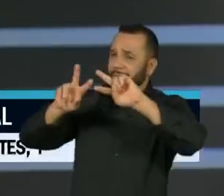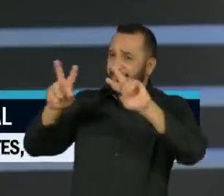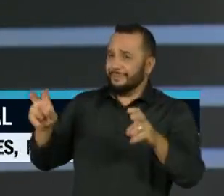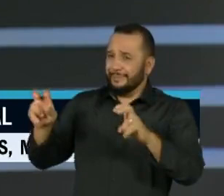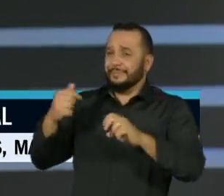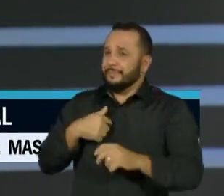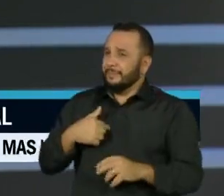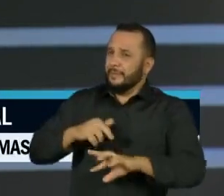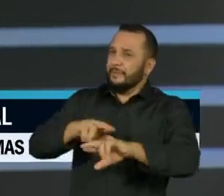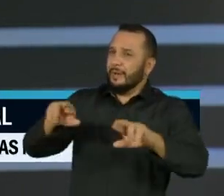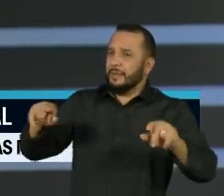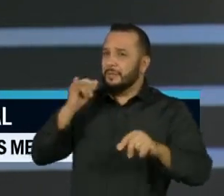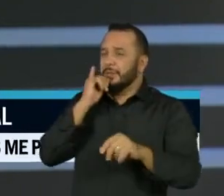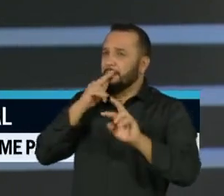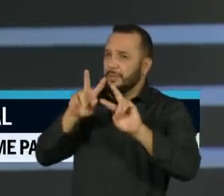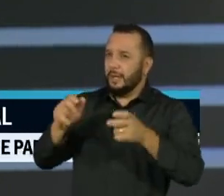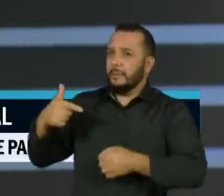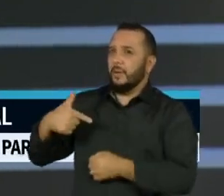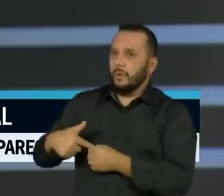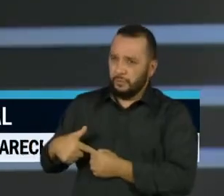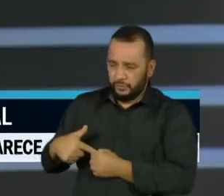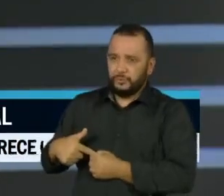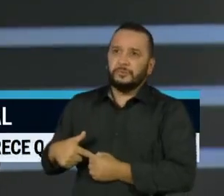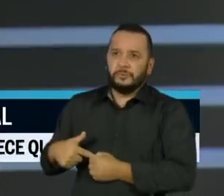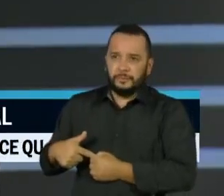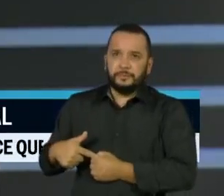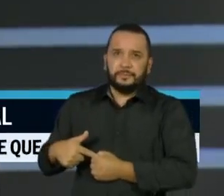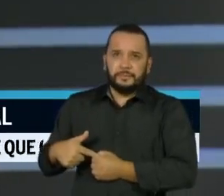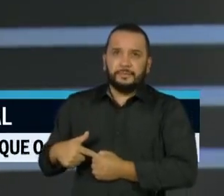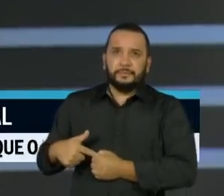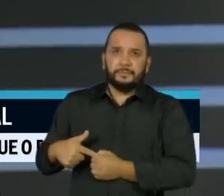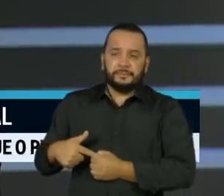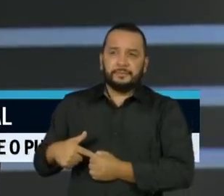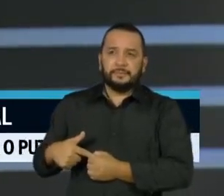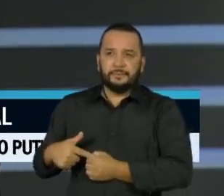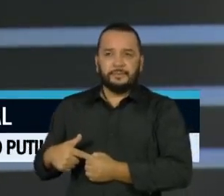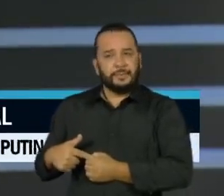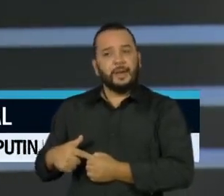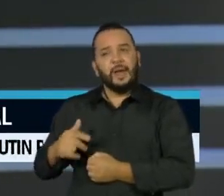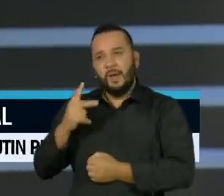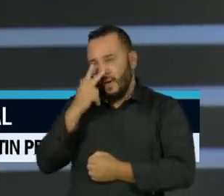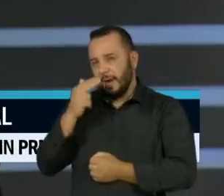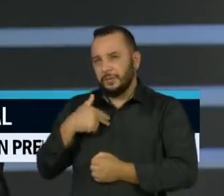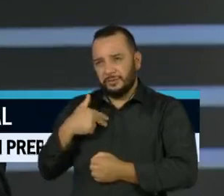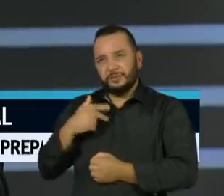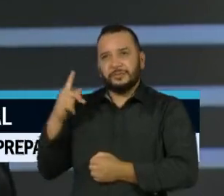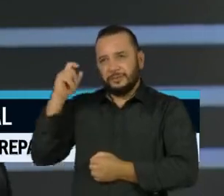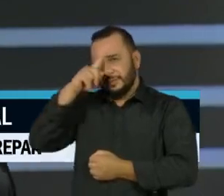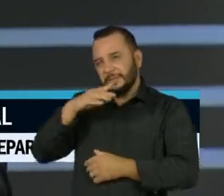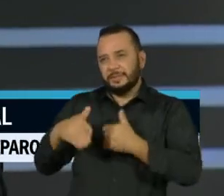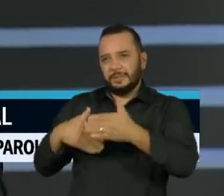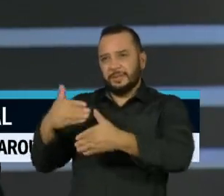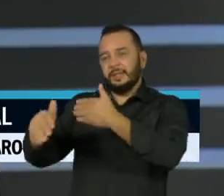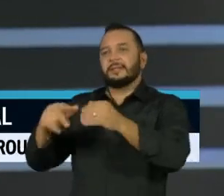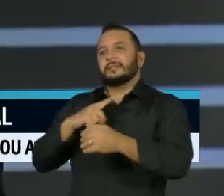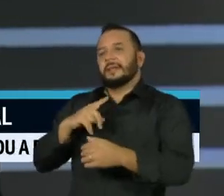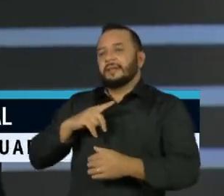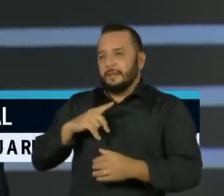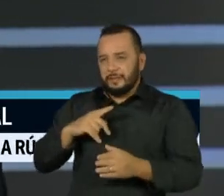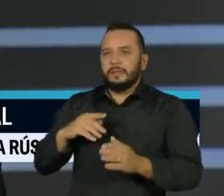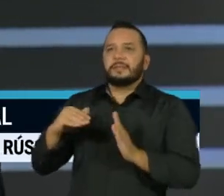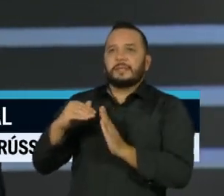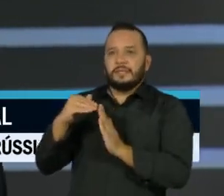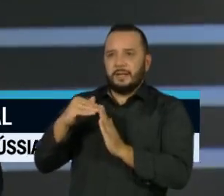imediato na população que a questão dos combustíveis não é dentre todas é aquela que talvez tenha mais dificuldade de andar O Senado Federal tem dois projetos